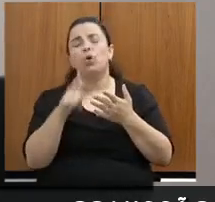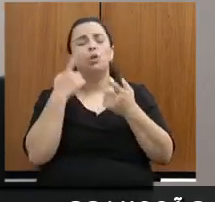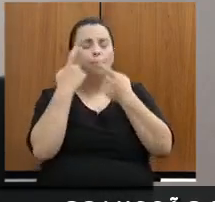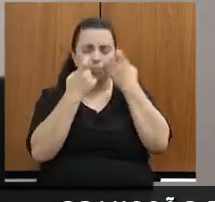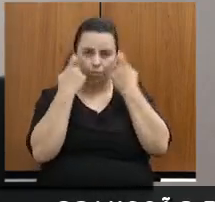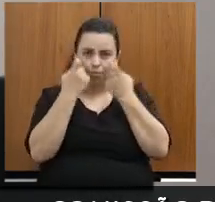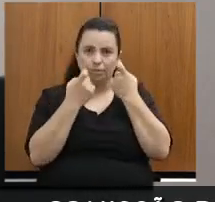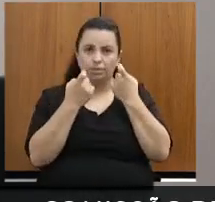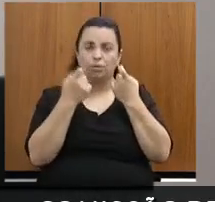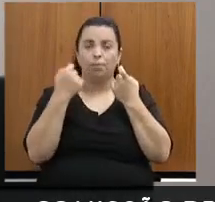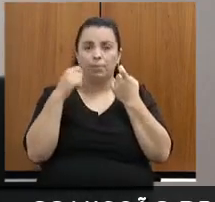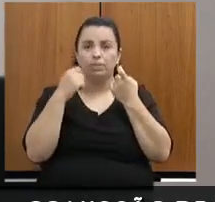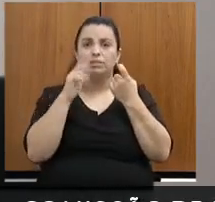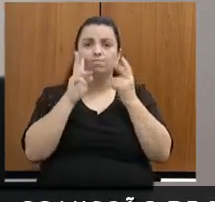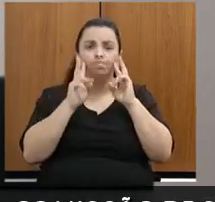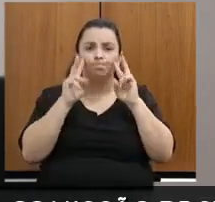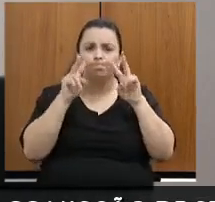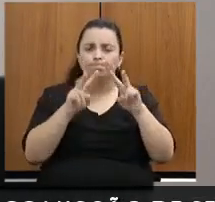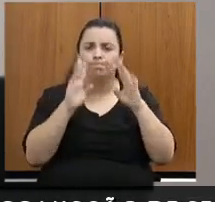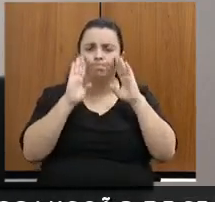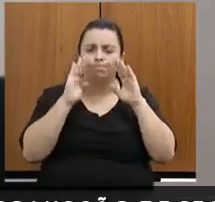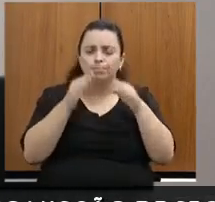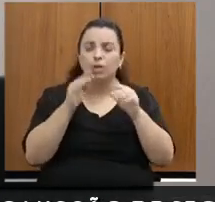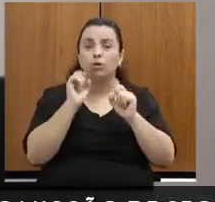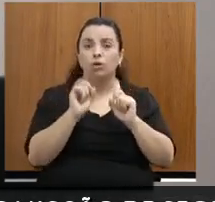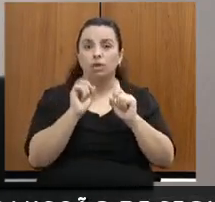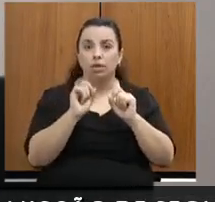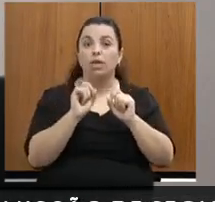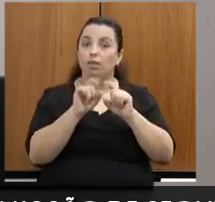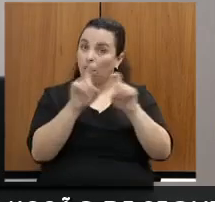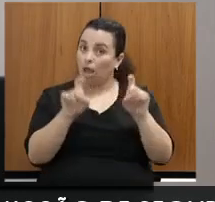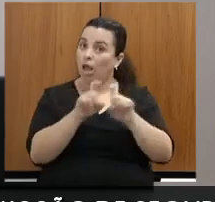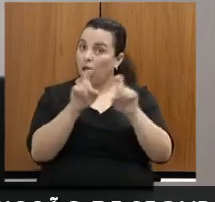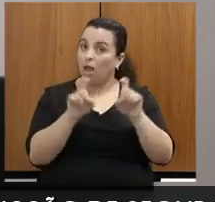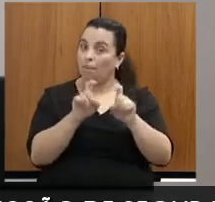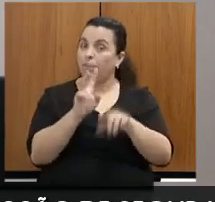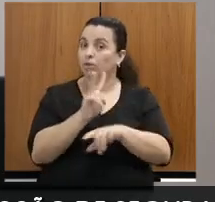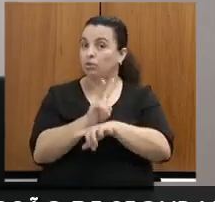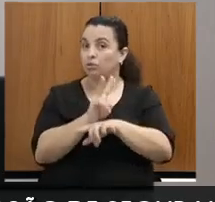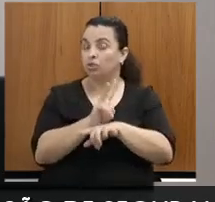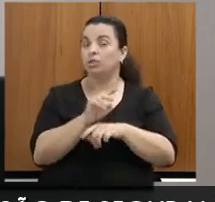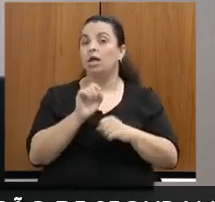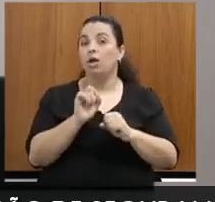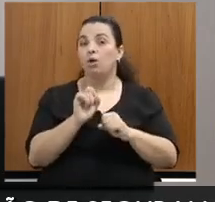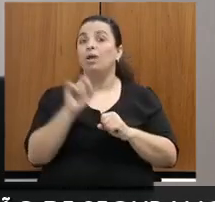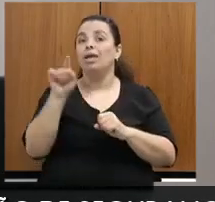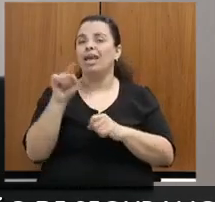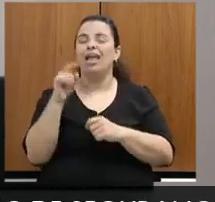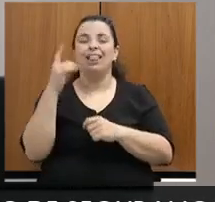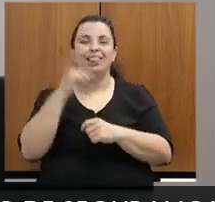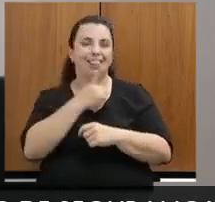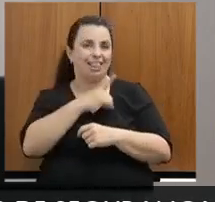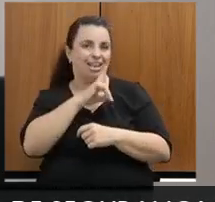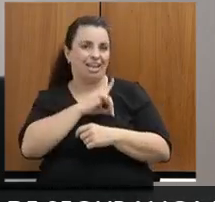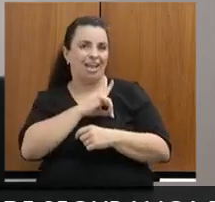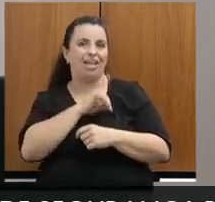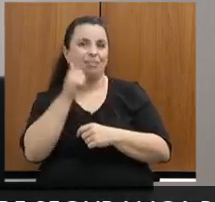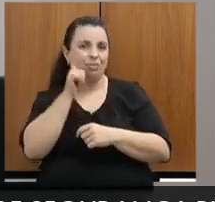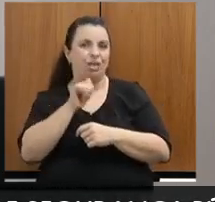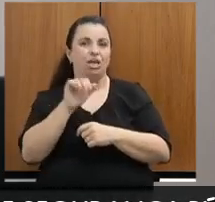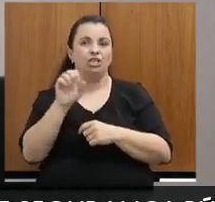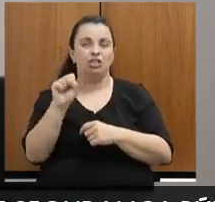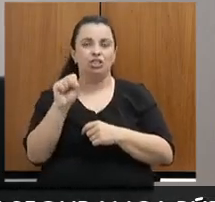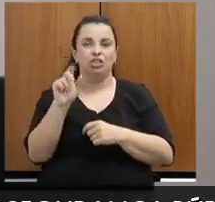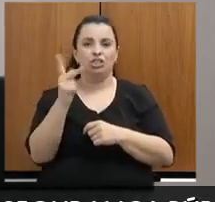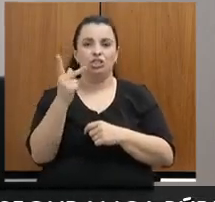que não pode ser perdido de vista ainda a relação ao plantão digital foi e daqui pela delegada Sheila que é vice